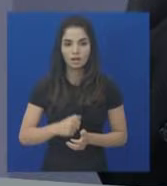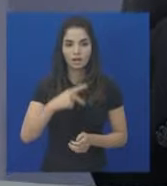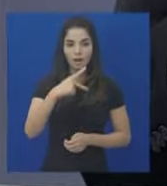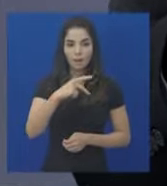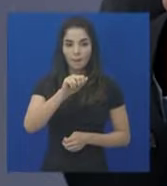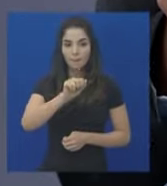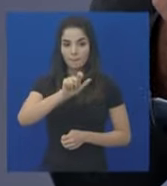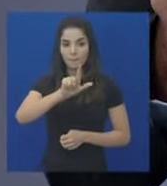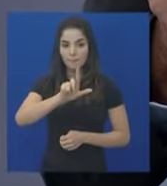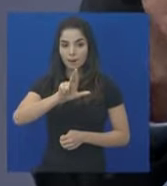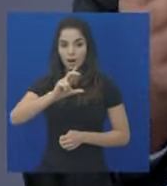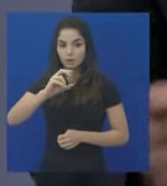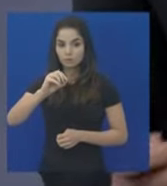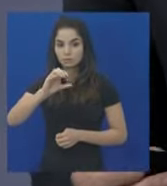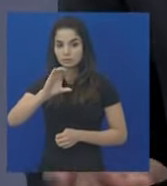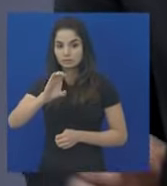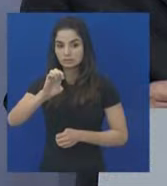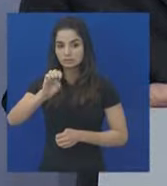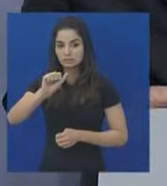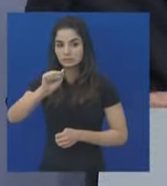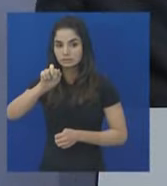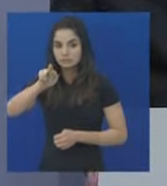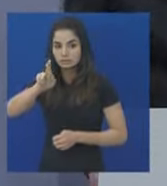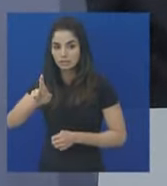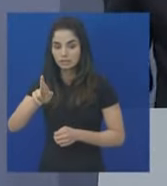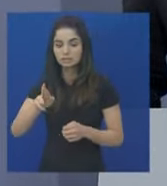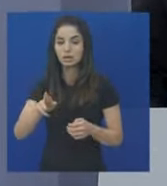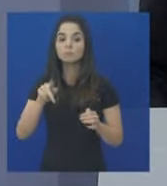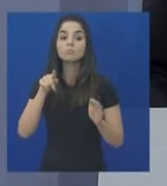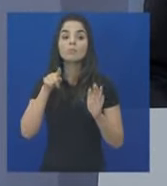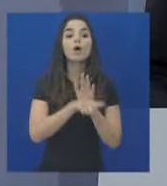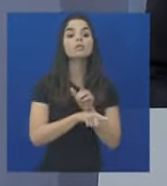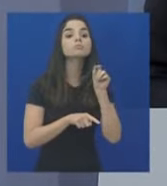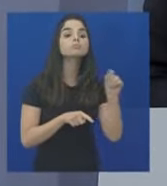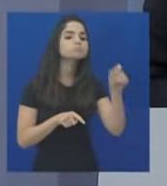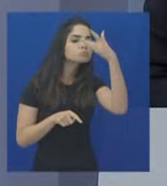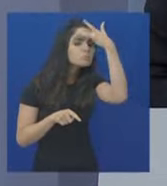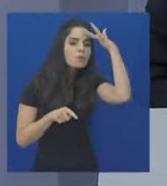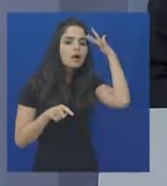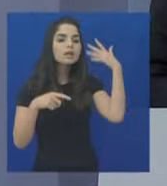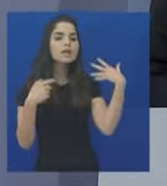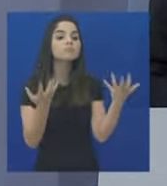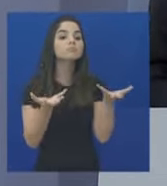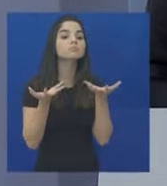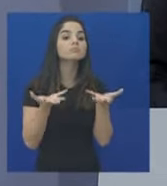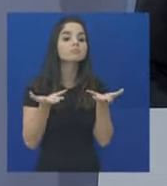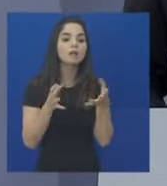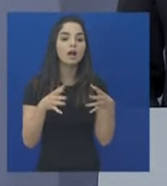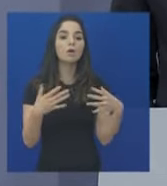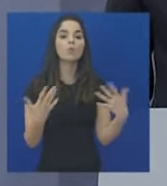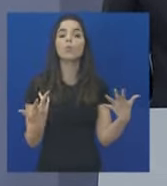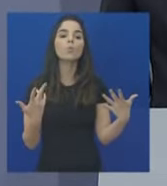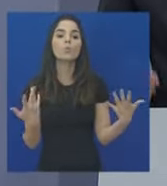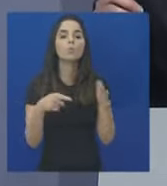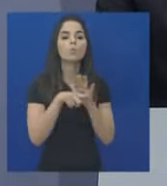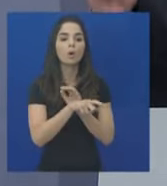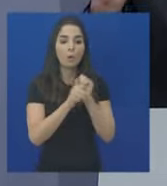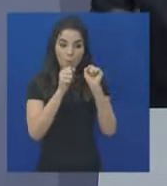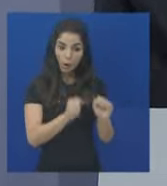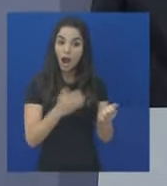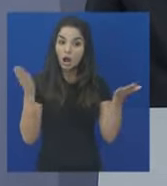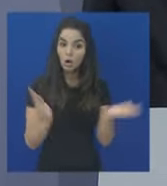Doutor Paulo César. Doutor Paulo César, a quem o senhor faz a pergunta e qual a sua pergunta o seu tempo